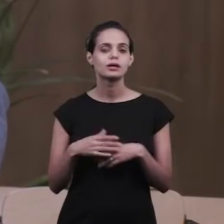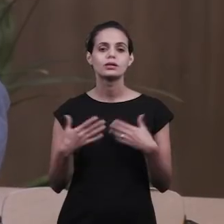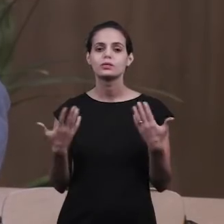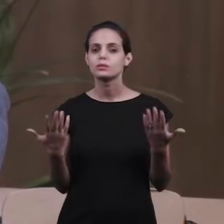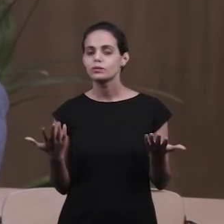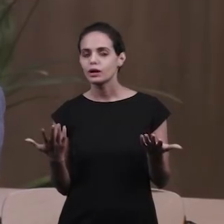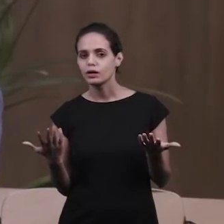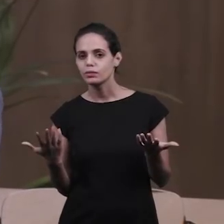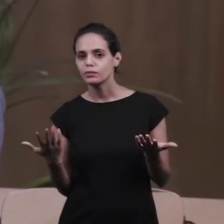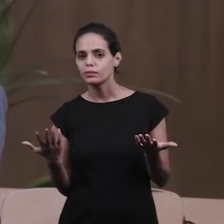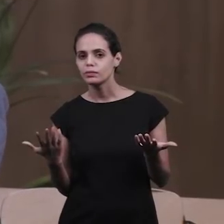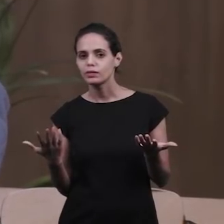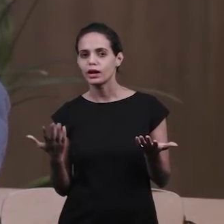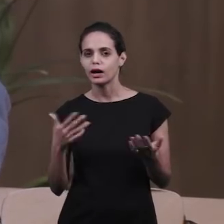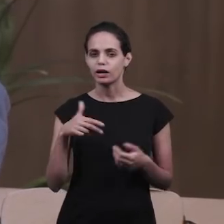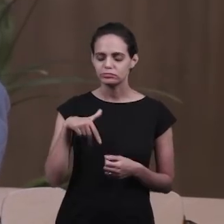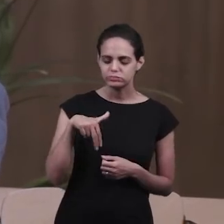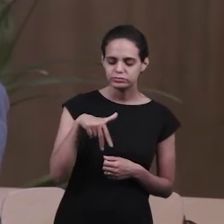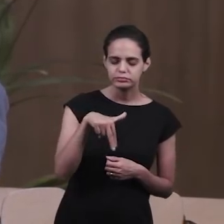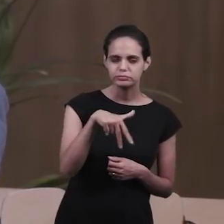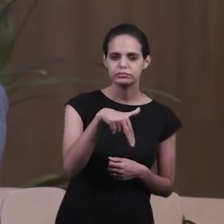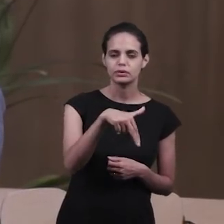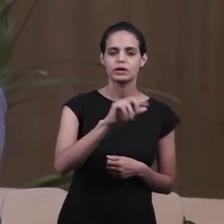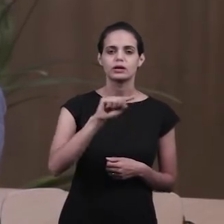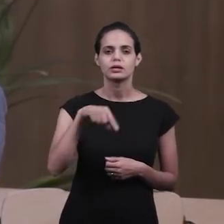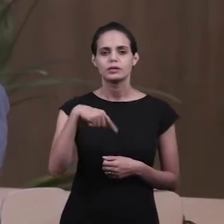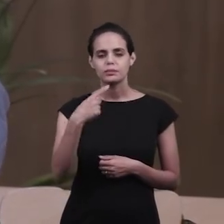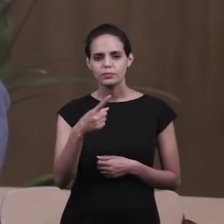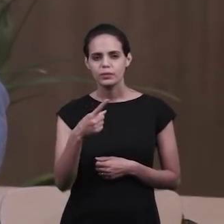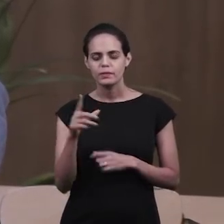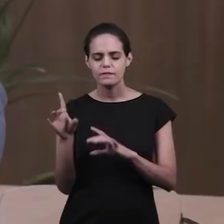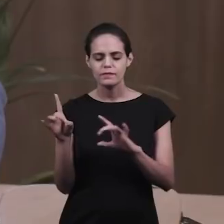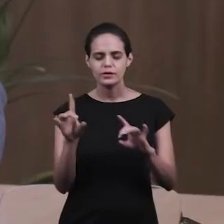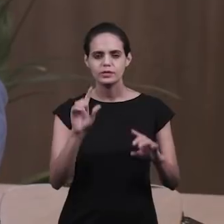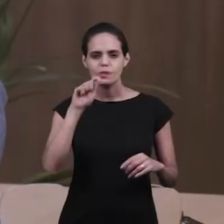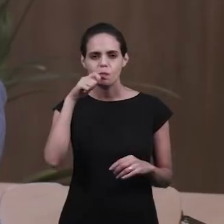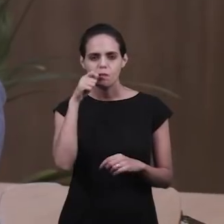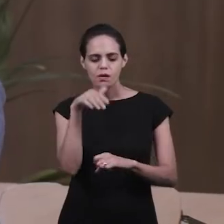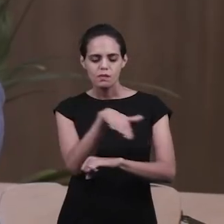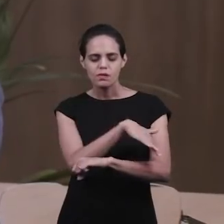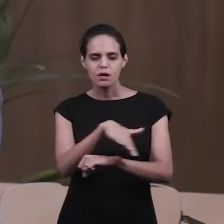foi vendia pão na rua, muito simples, muito humilde,